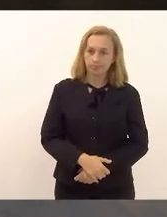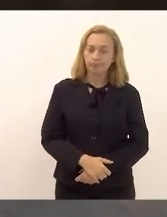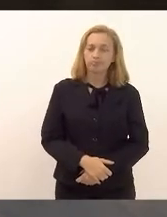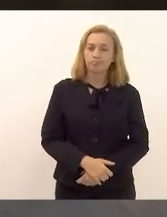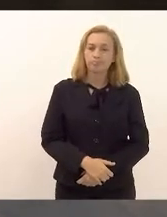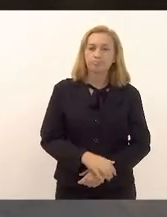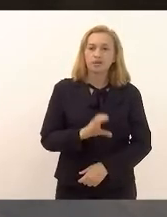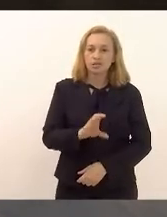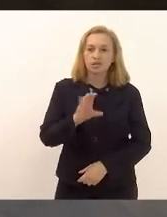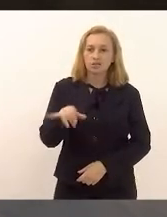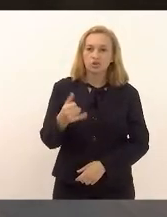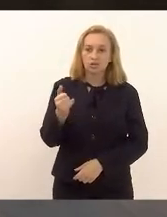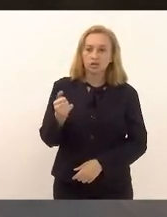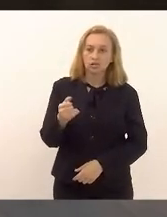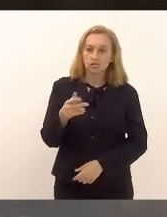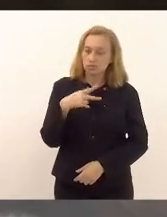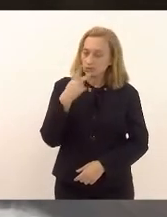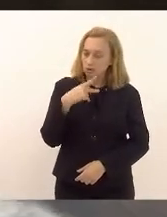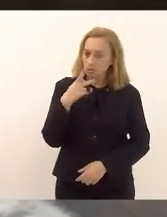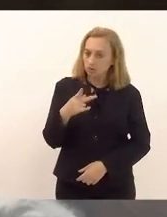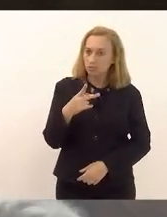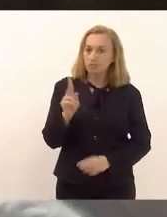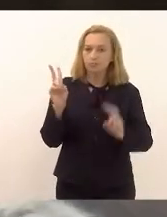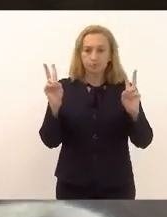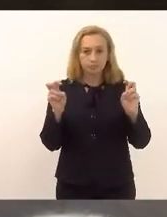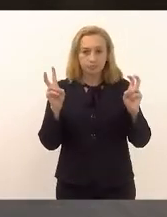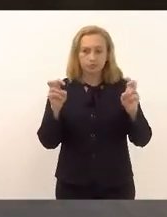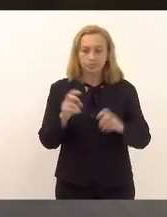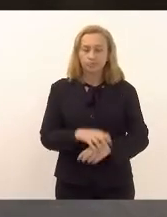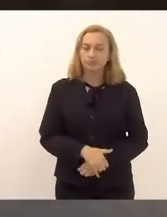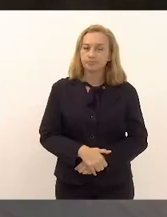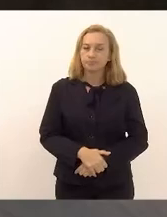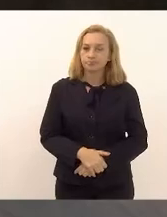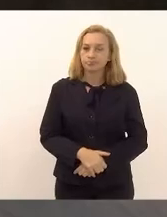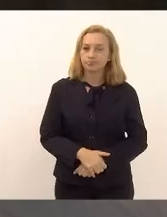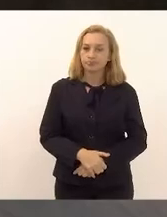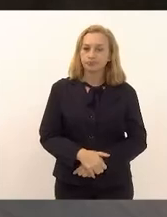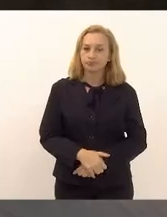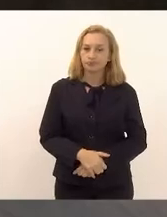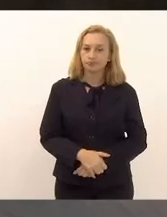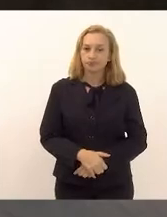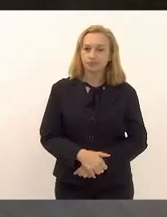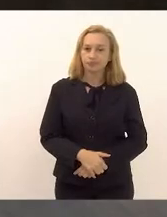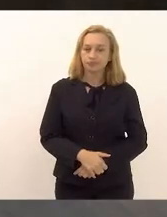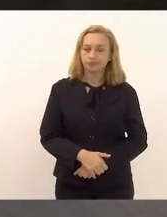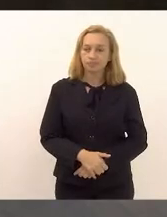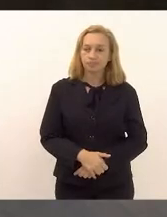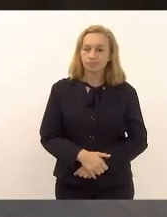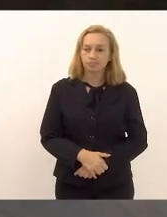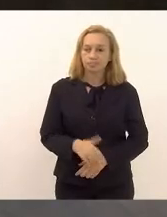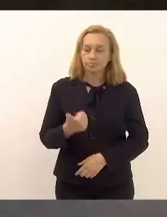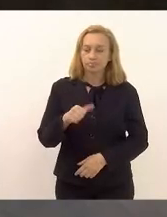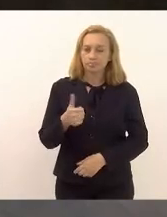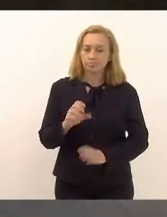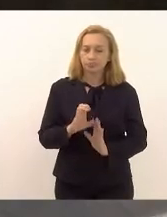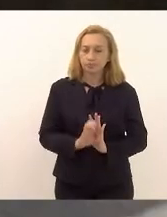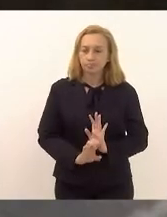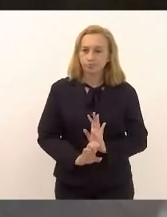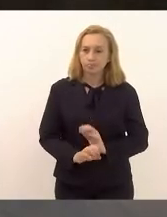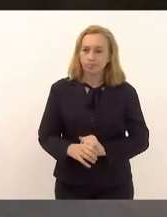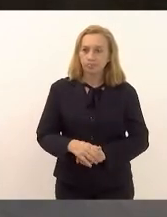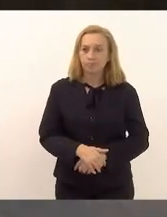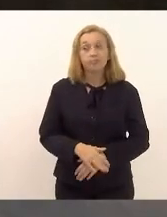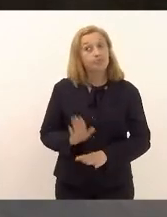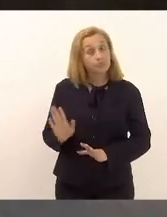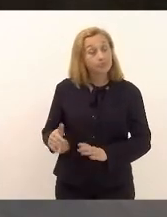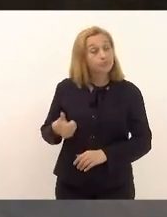A CCJ, quando deu parecer sobre a matéria, ela fez 11 emendas, isso